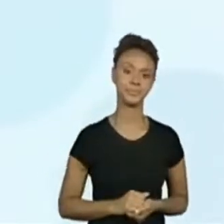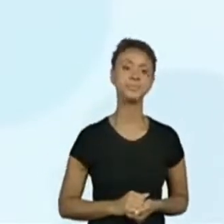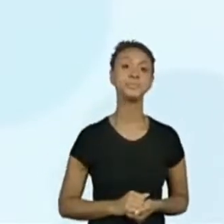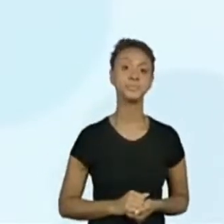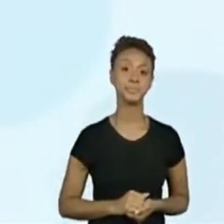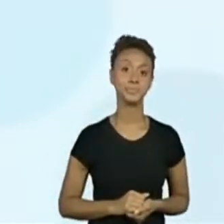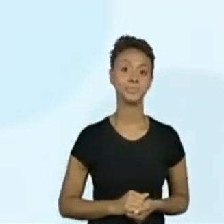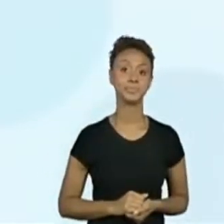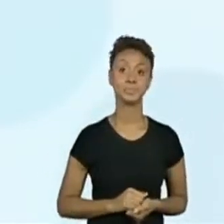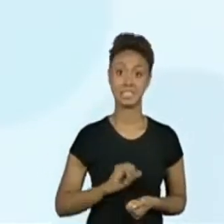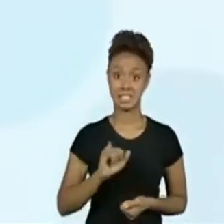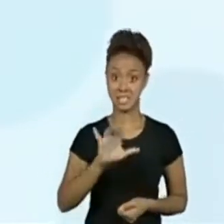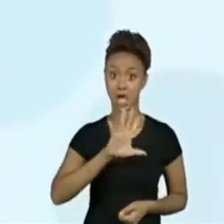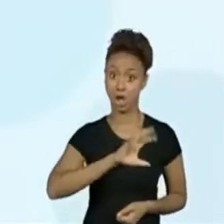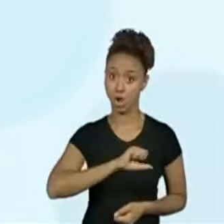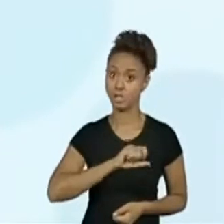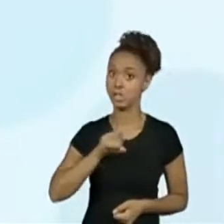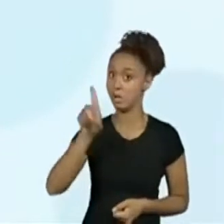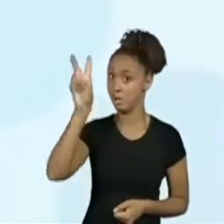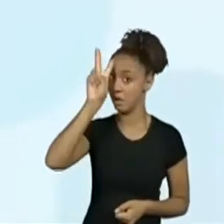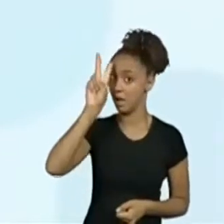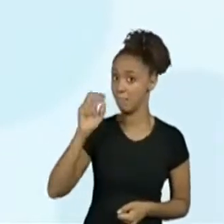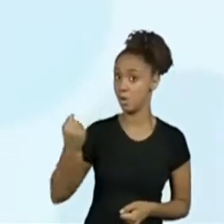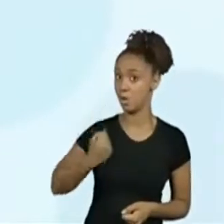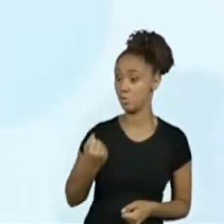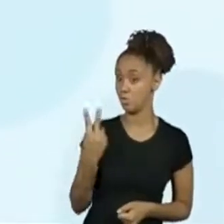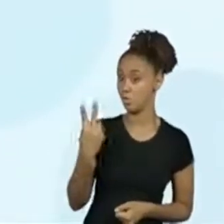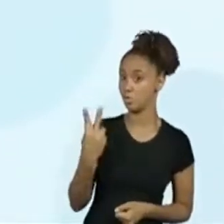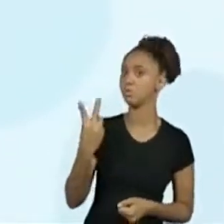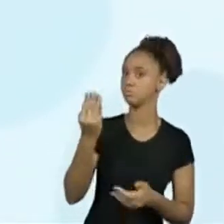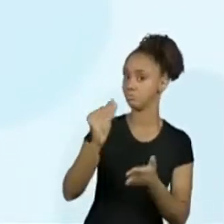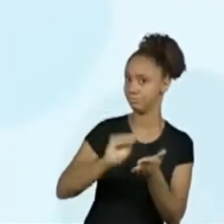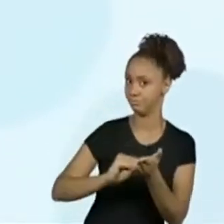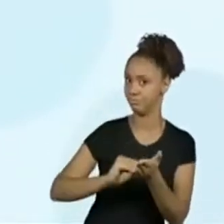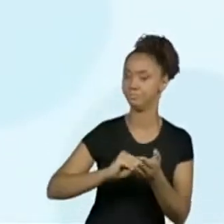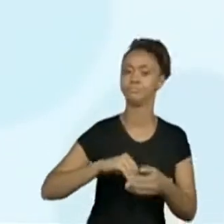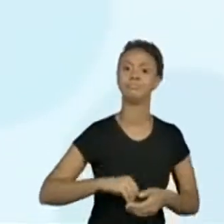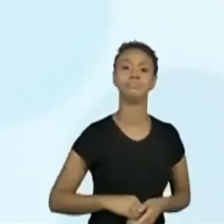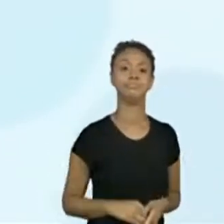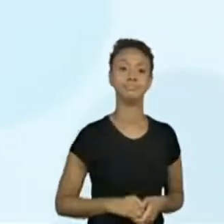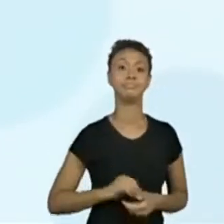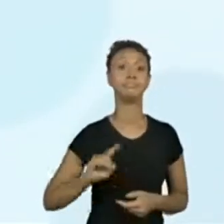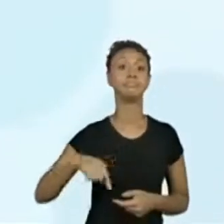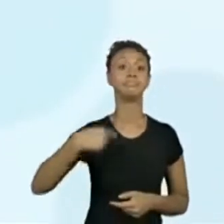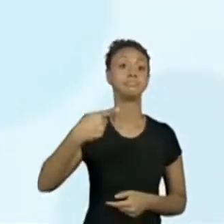Lembrando que se gostar, é o número dois. Anota. Vamos para a próxima.